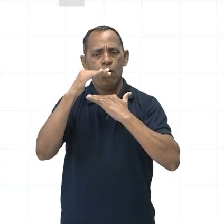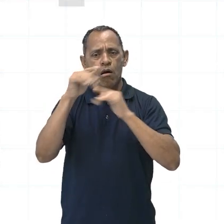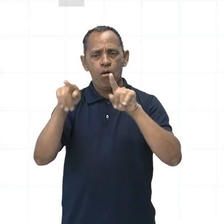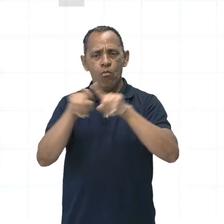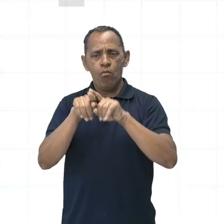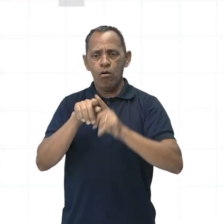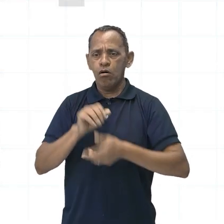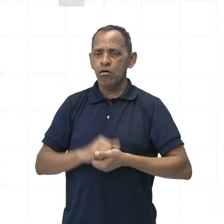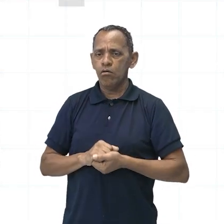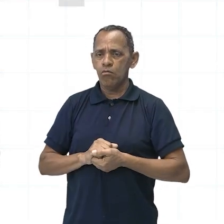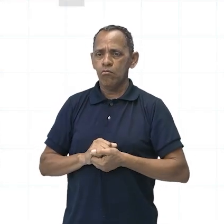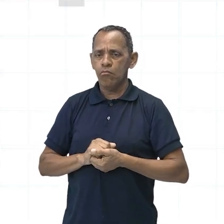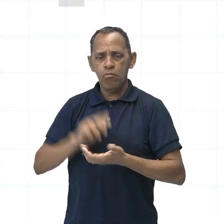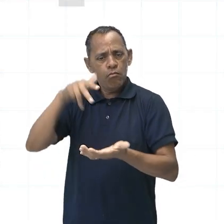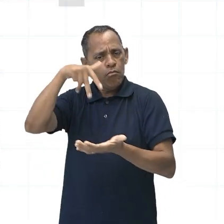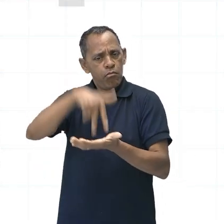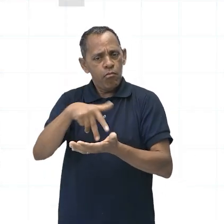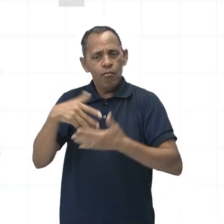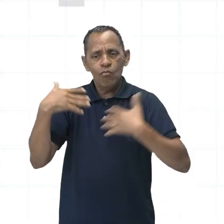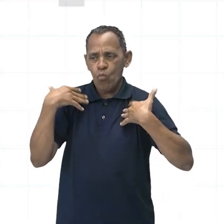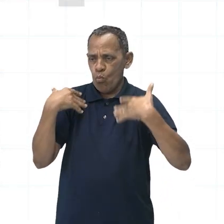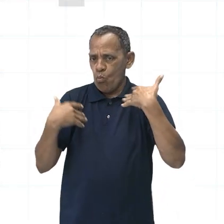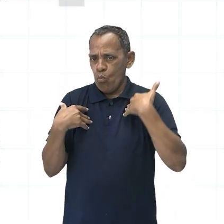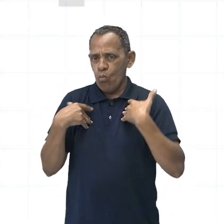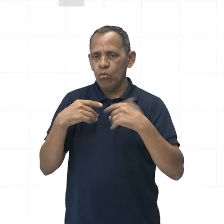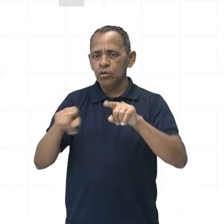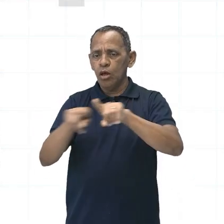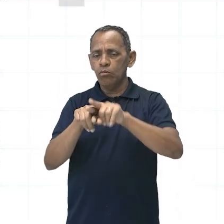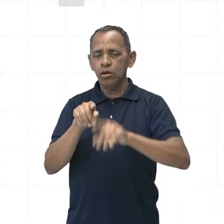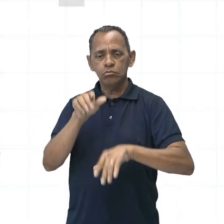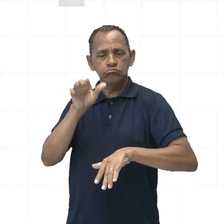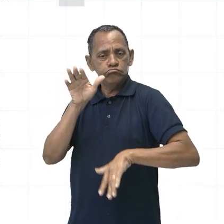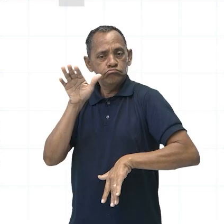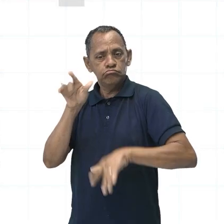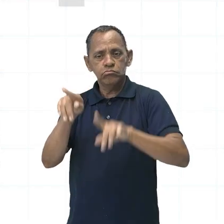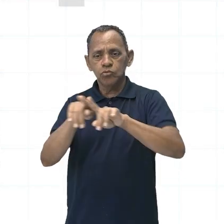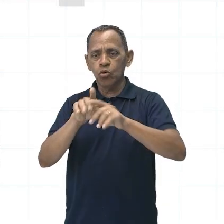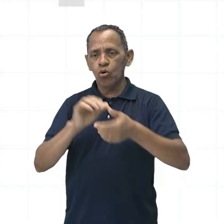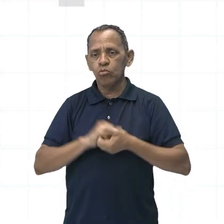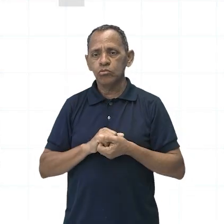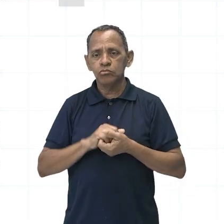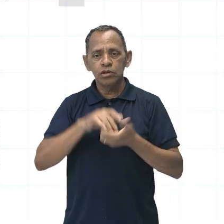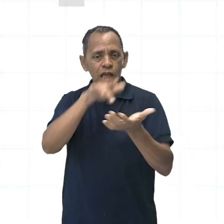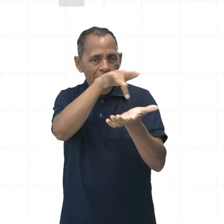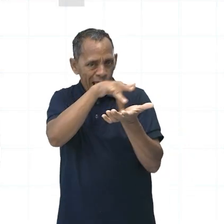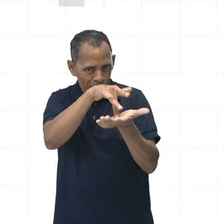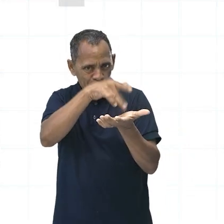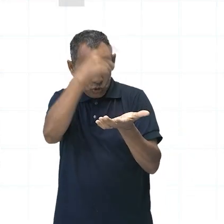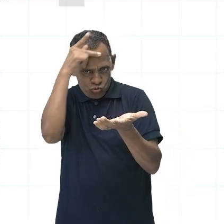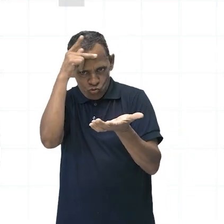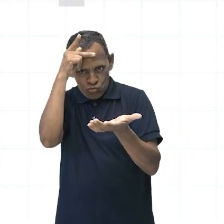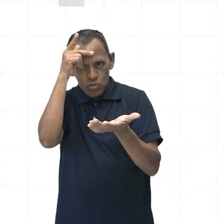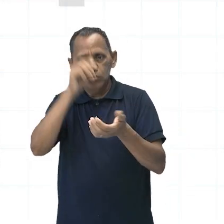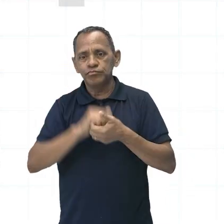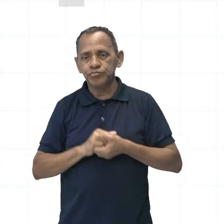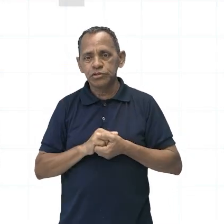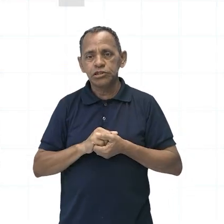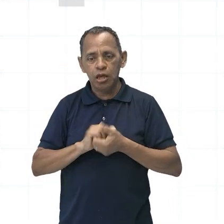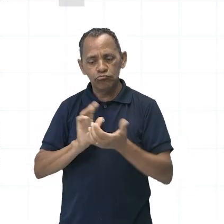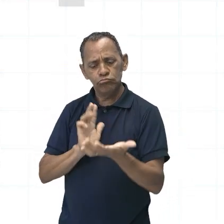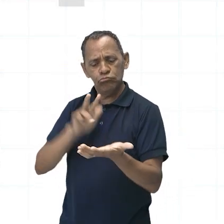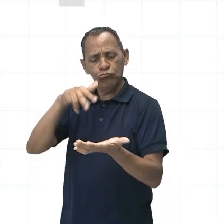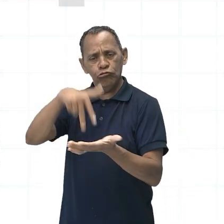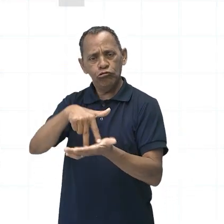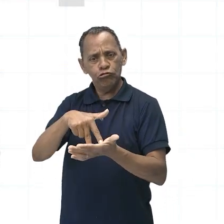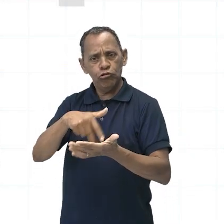com ênfase na elegância e no alongamento do corpo. O bailarino clássico geralmente tem essa postura muito